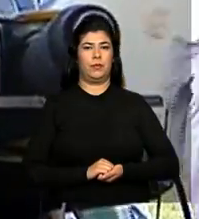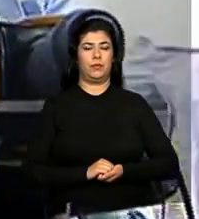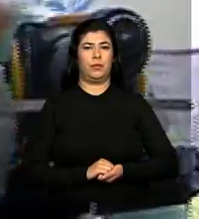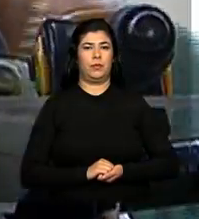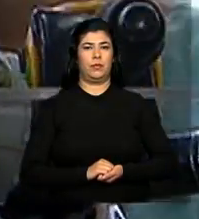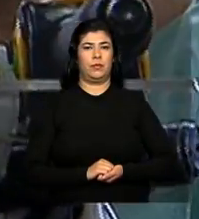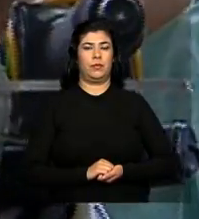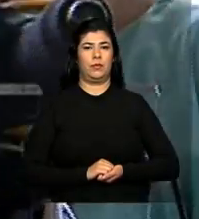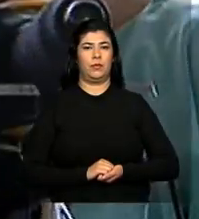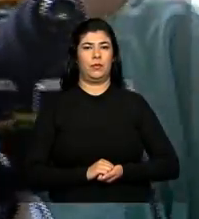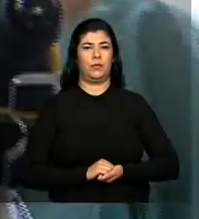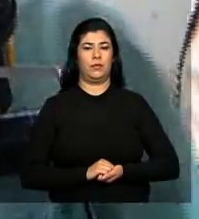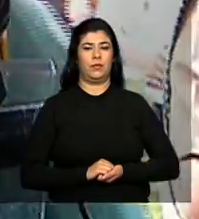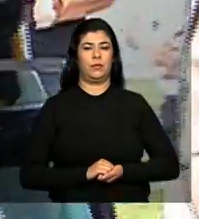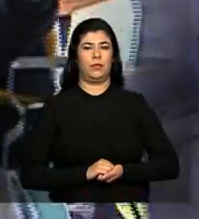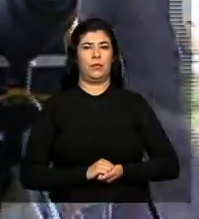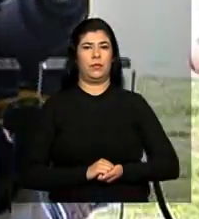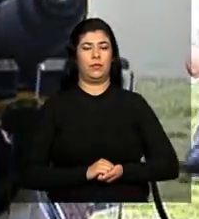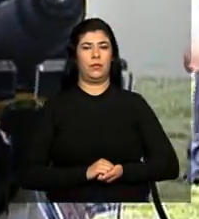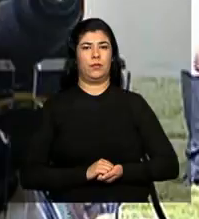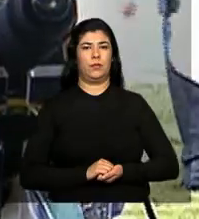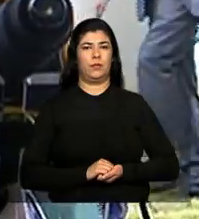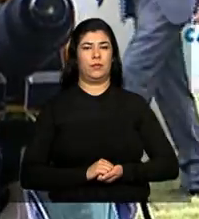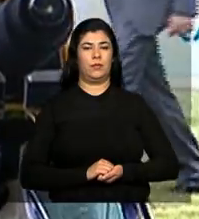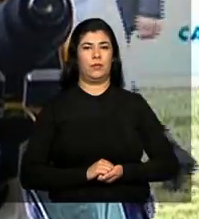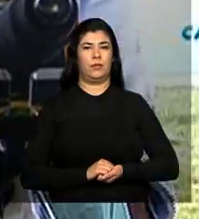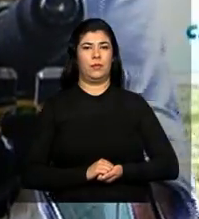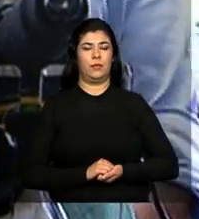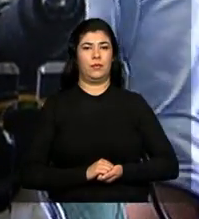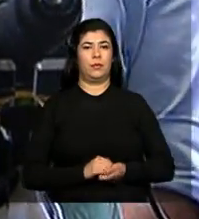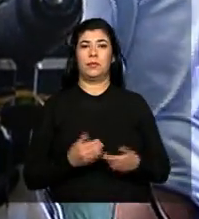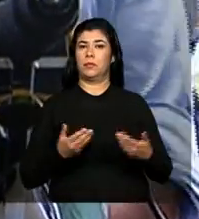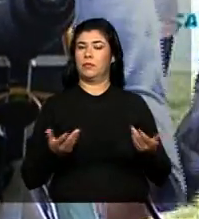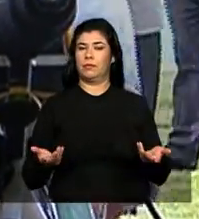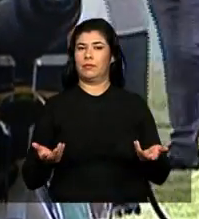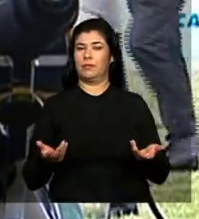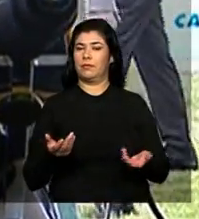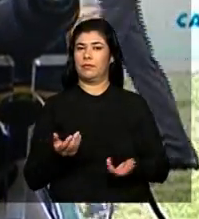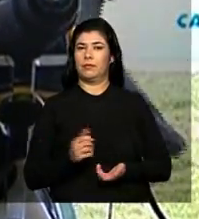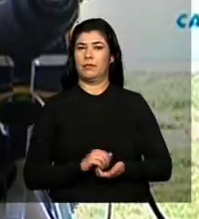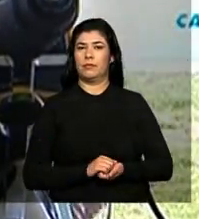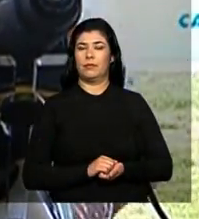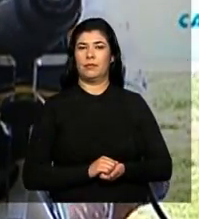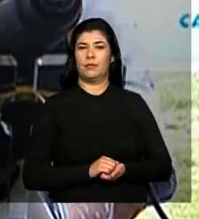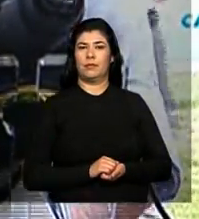Você quer botar isso aqui? Tem interferência, começou a segurar. Ah, tá. Bom, gente, eu...